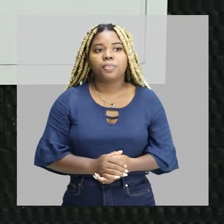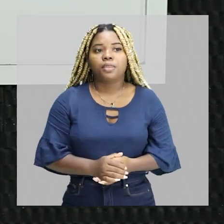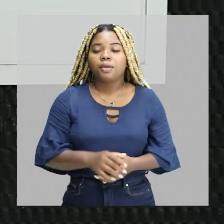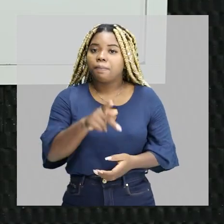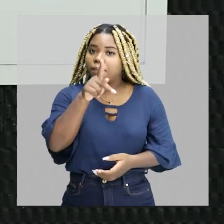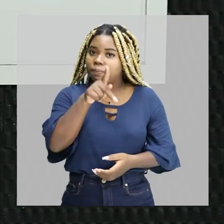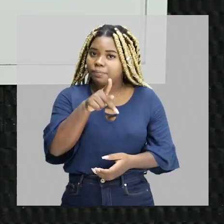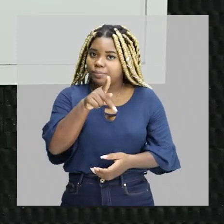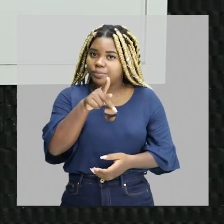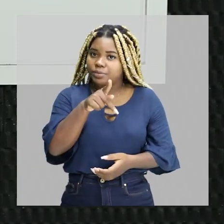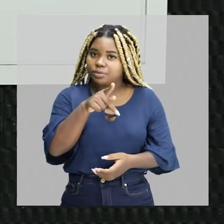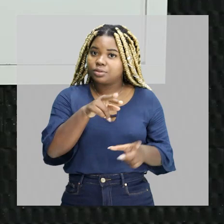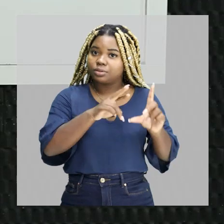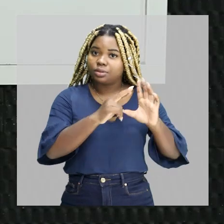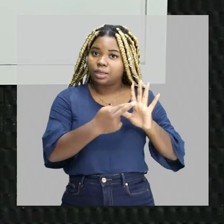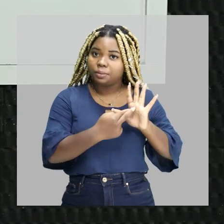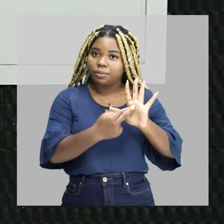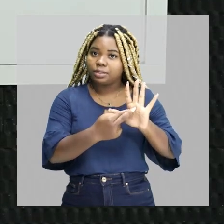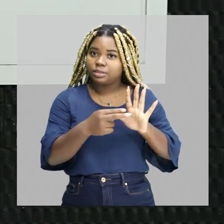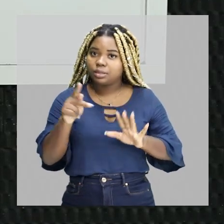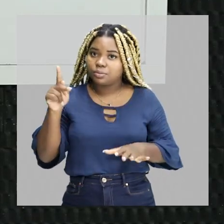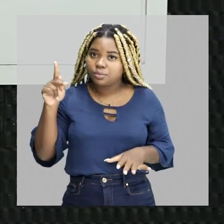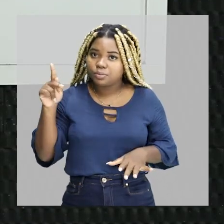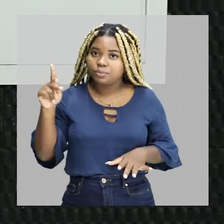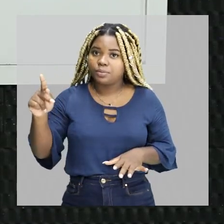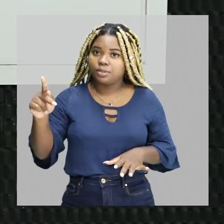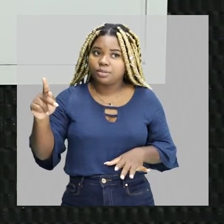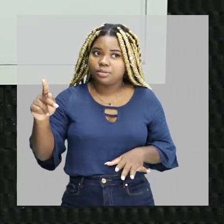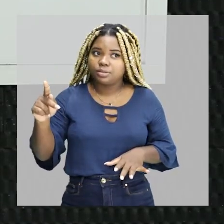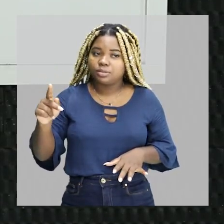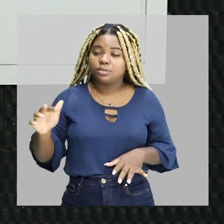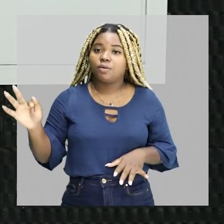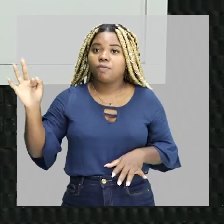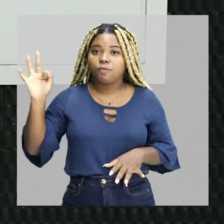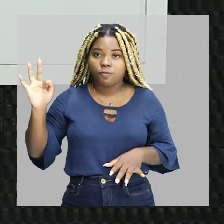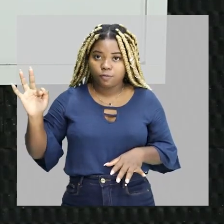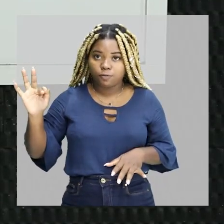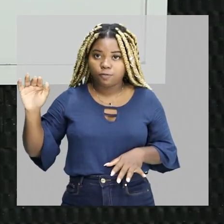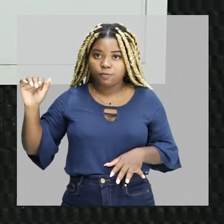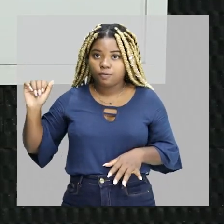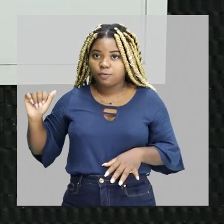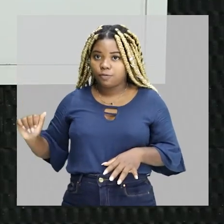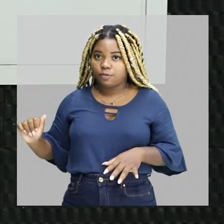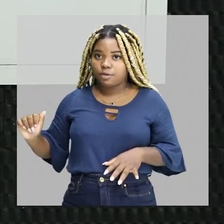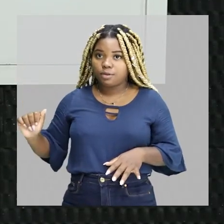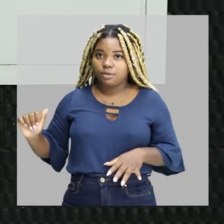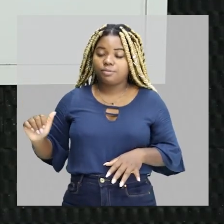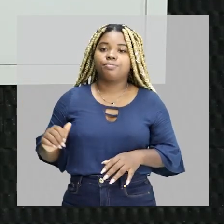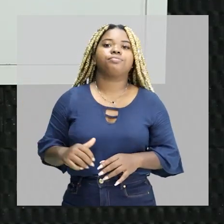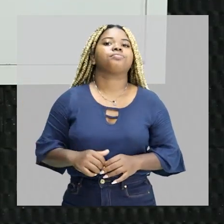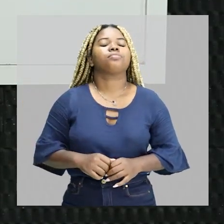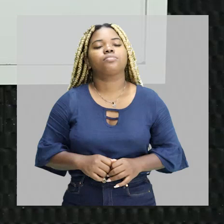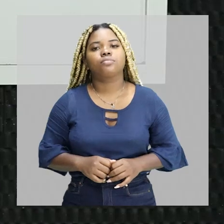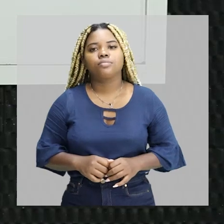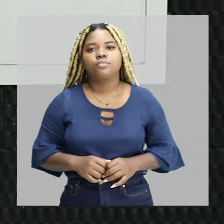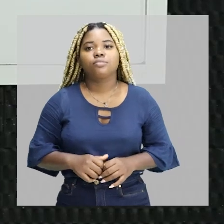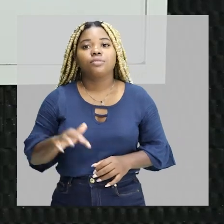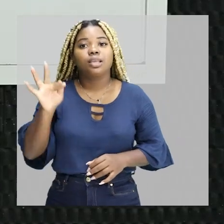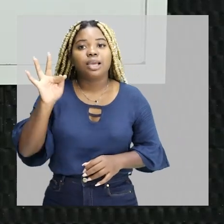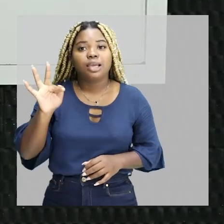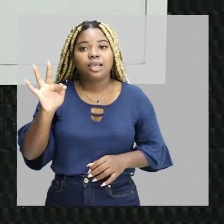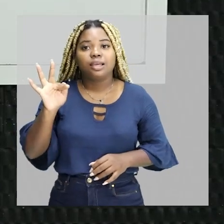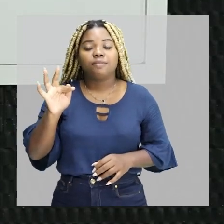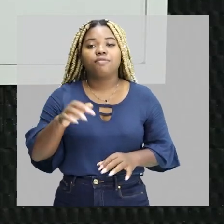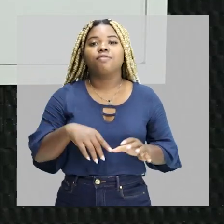pressão, força sobre área, ou seja, uma distribuição de força em uma determinada área. Okay? Foi até falado o exemplo